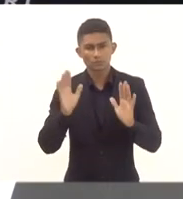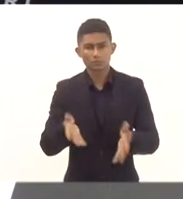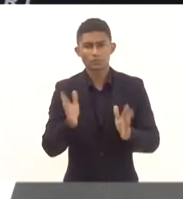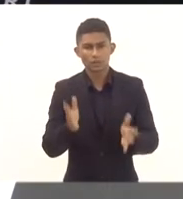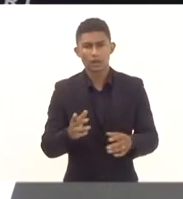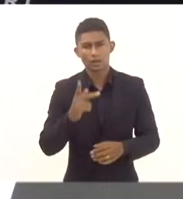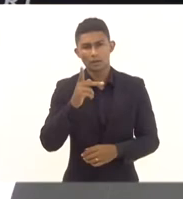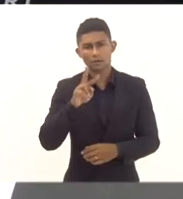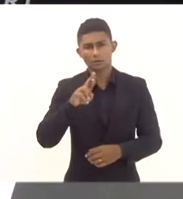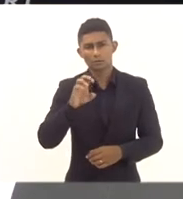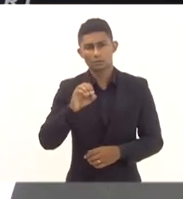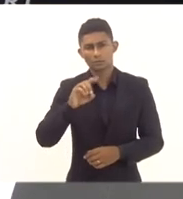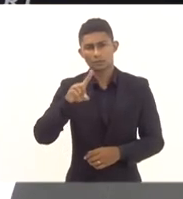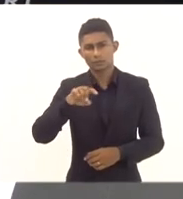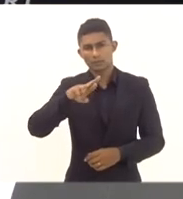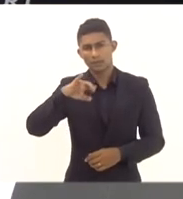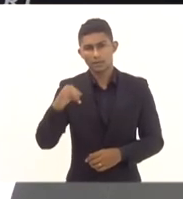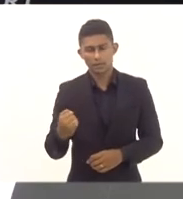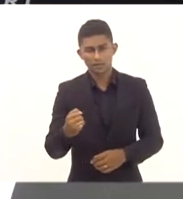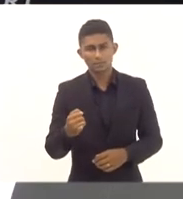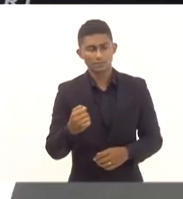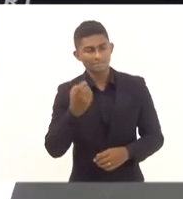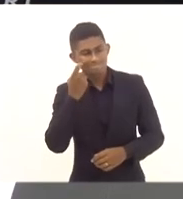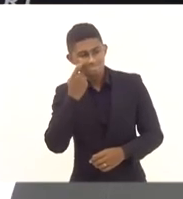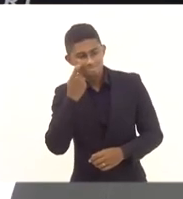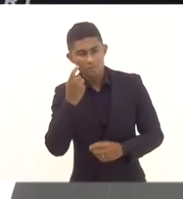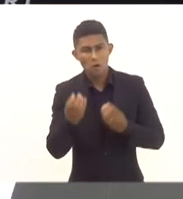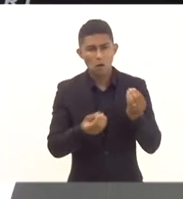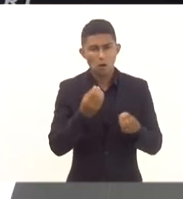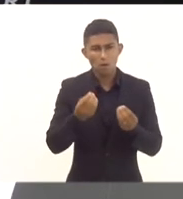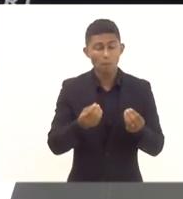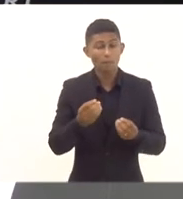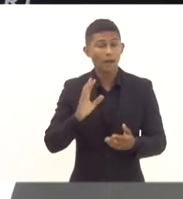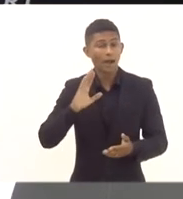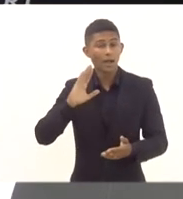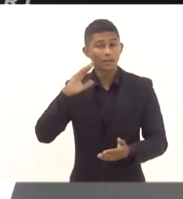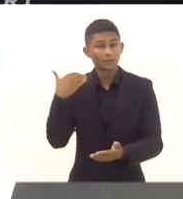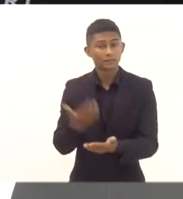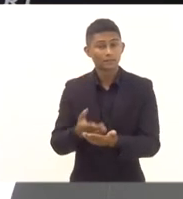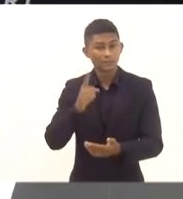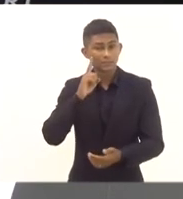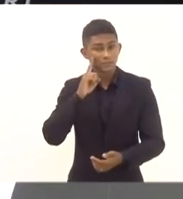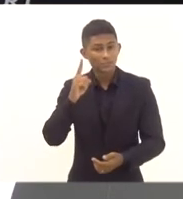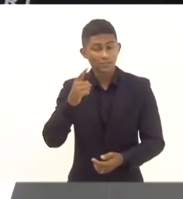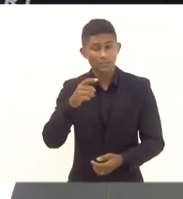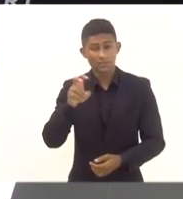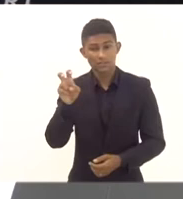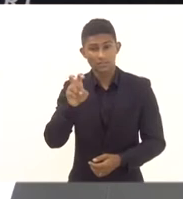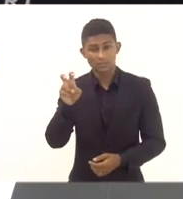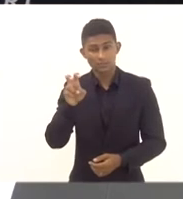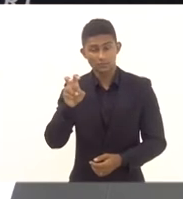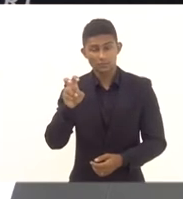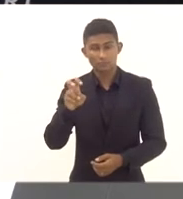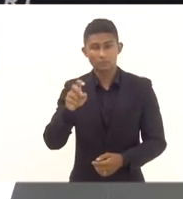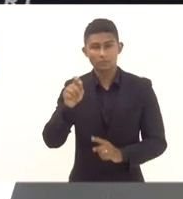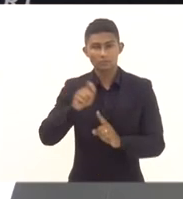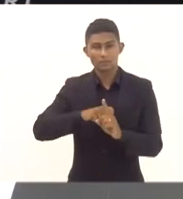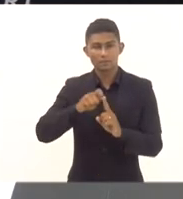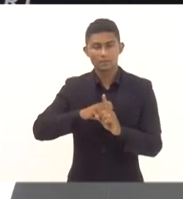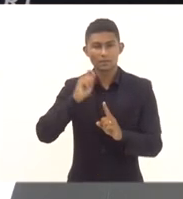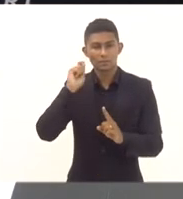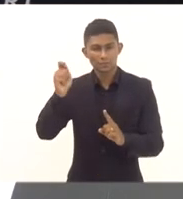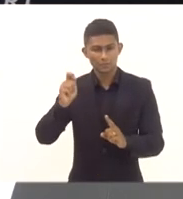porque somos pagar até o quinto dia útil de Abril agradeço mais uma vez a essa casa pelo gesto